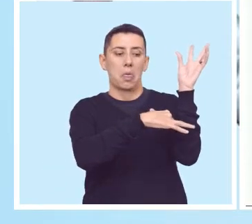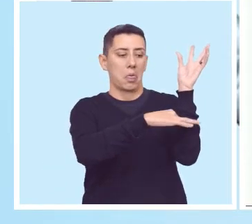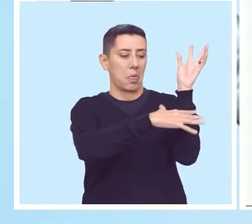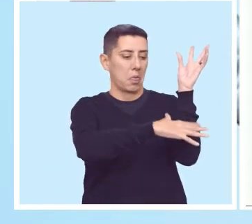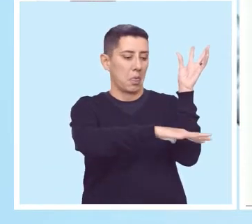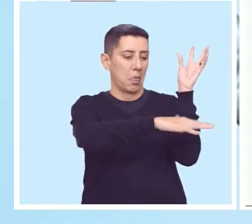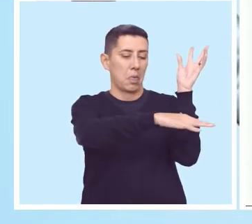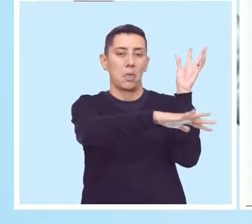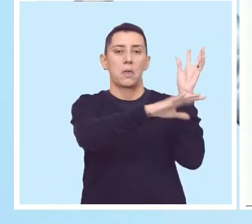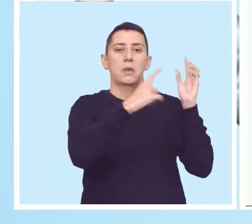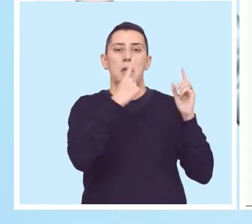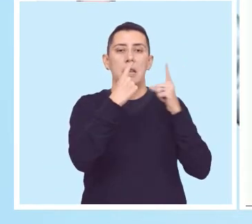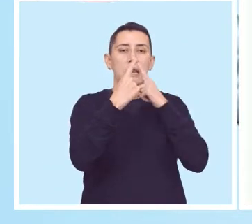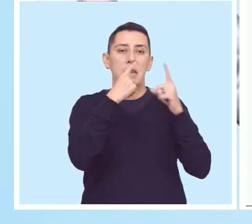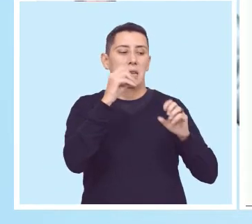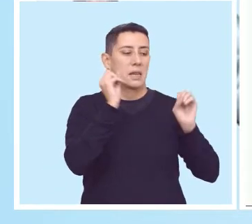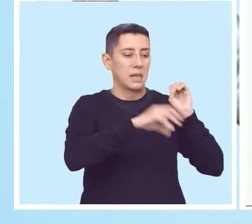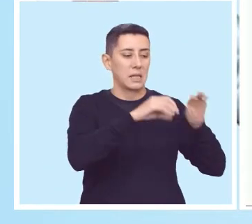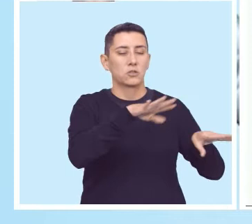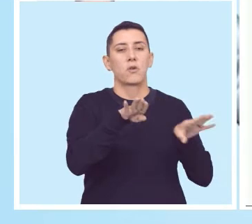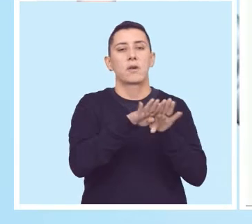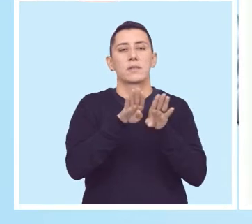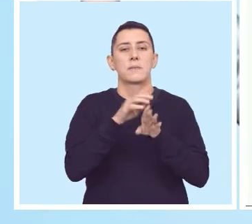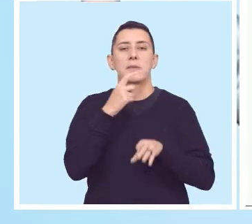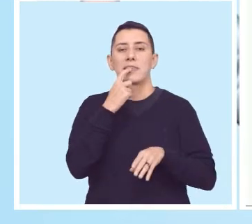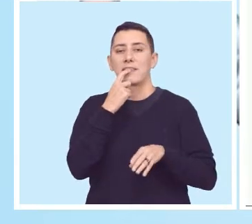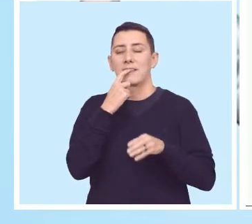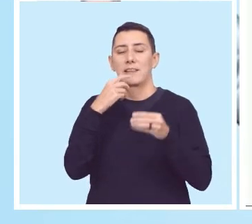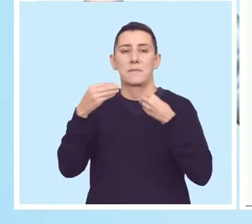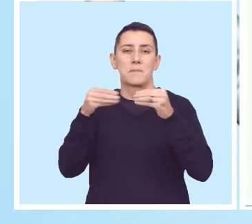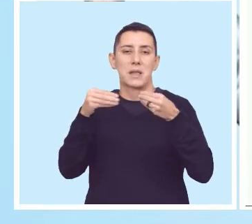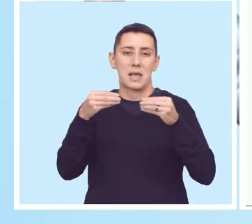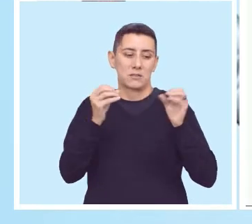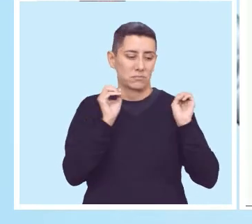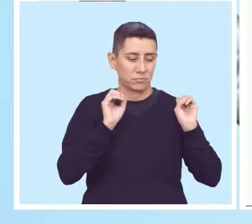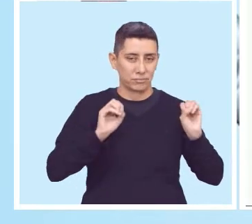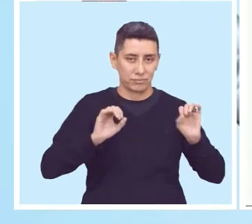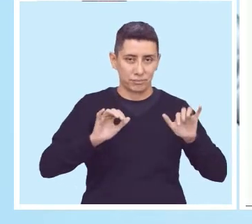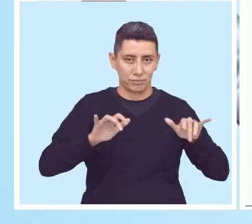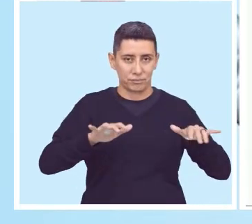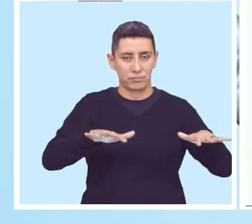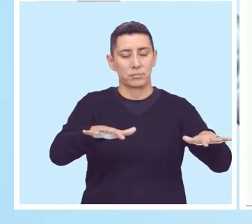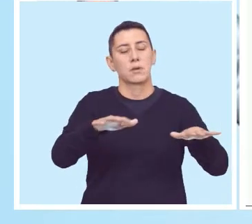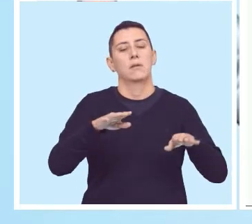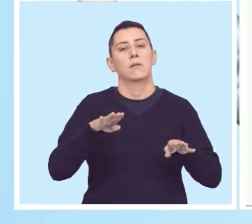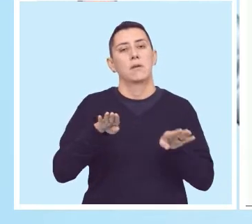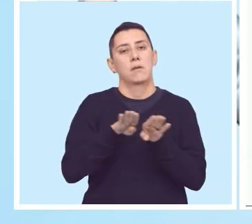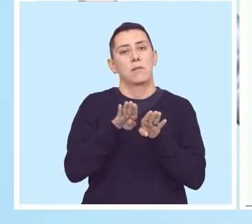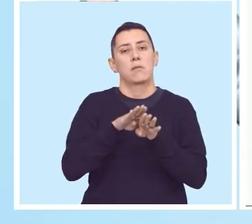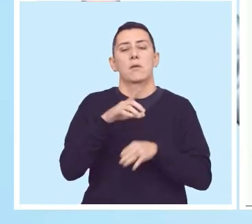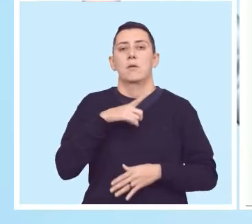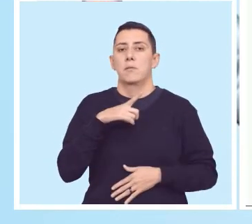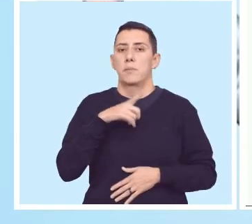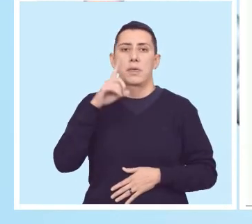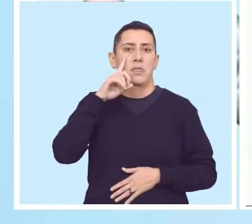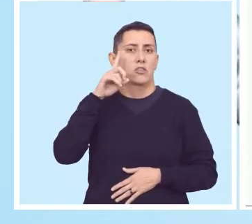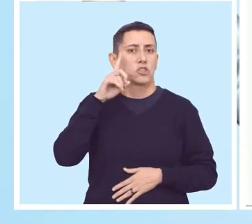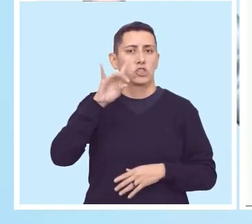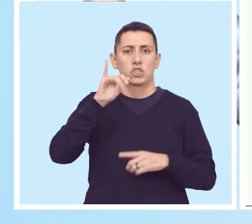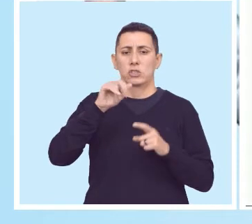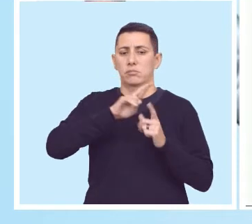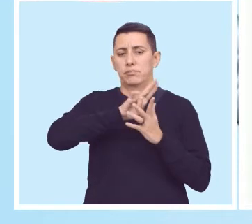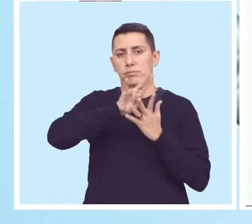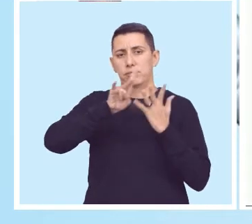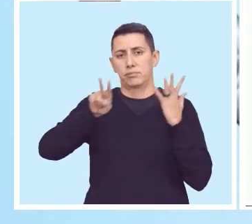plásticos. Então, essas imagens elas também foram coletadas em diferentes condições de iluminação distintas dos dias, visando uma